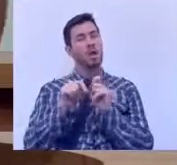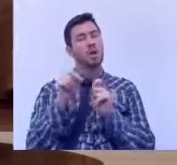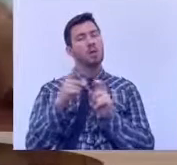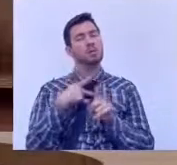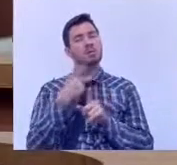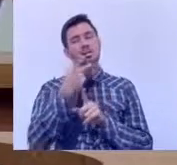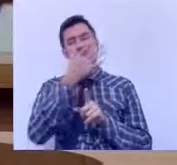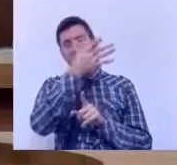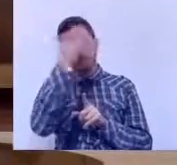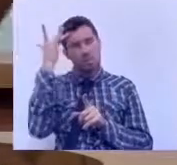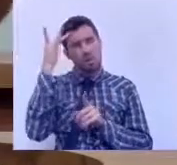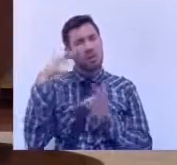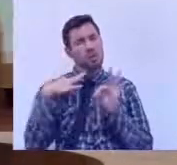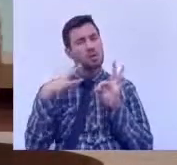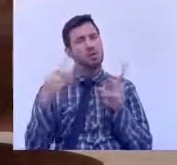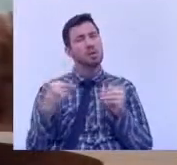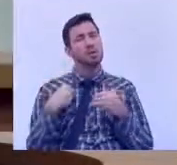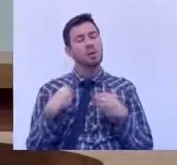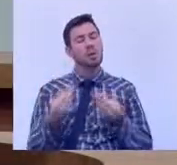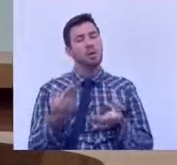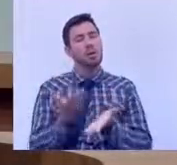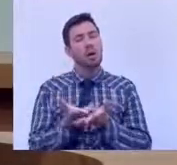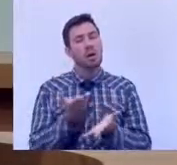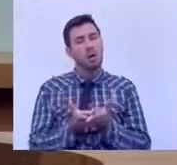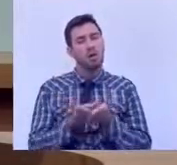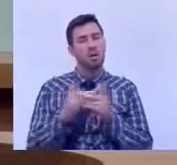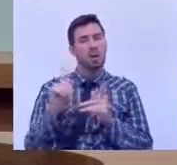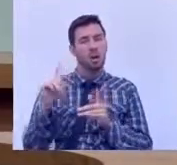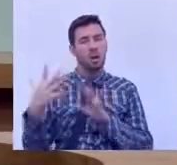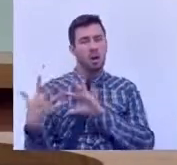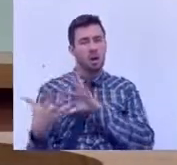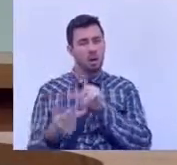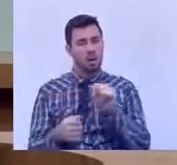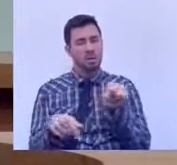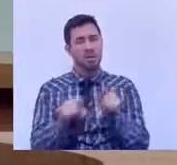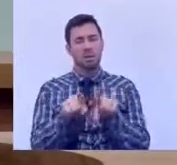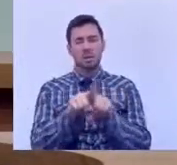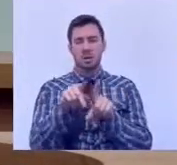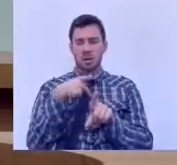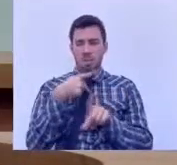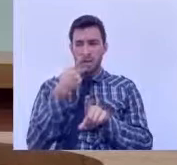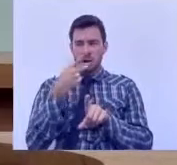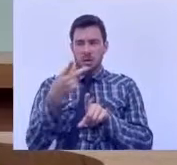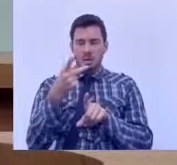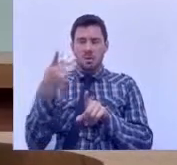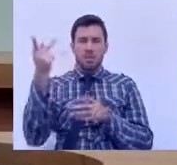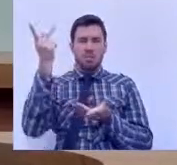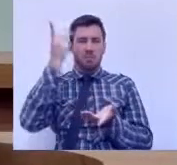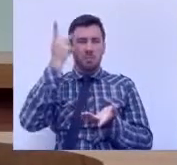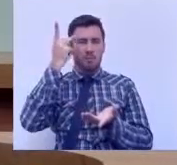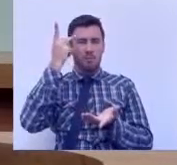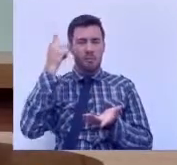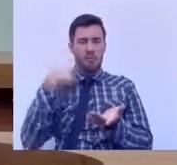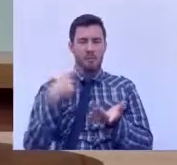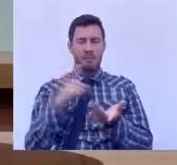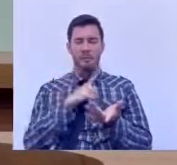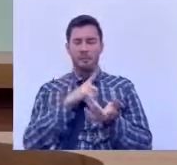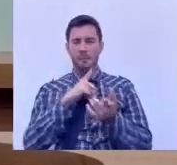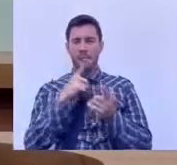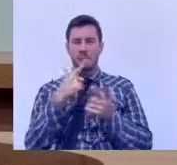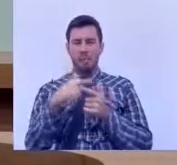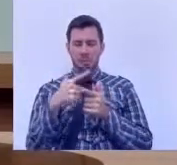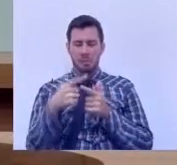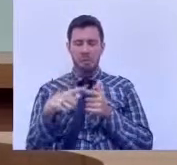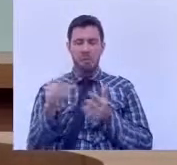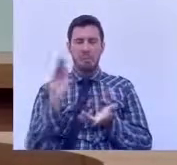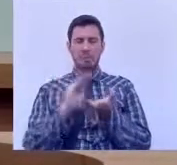questionava aqui, e dando aula de geografia, no qual sou professor de geografia também, falava que São Paulo ia entrar no colapso de falta d'água,